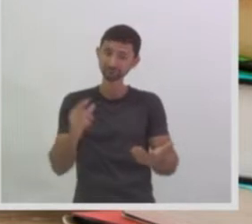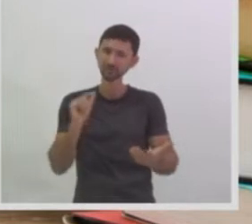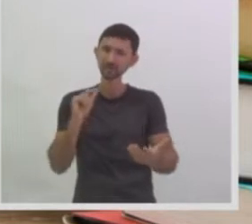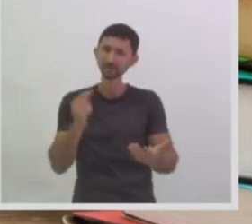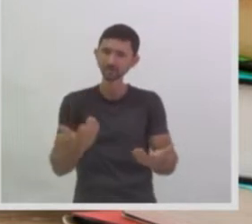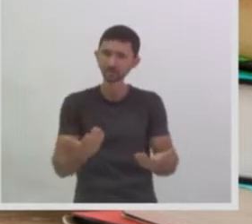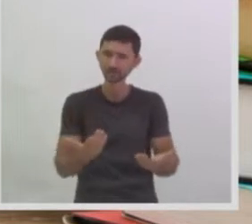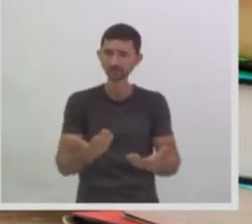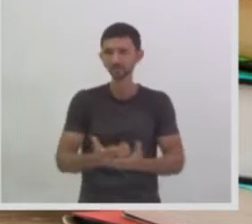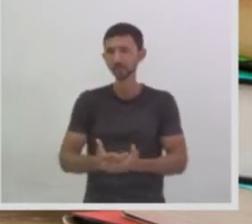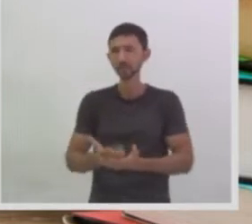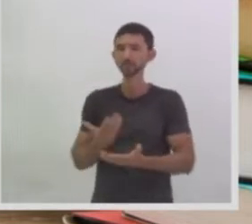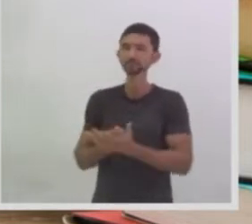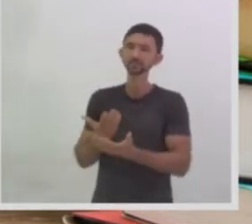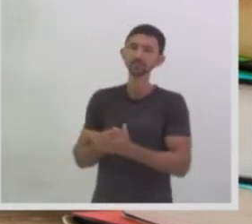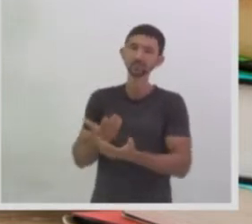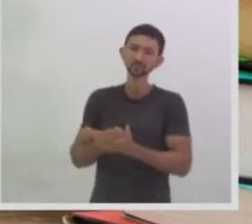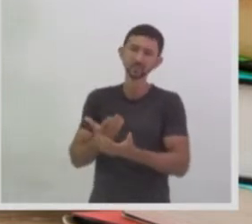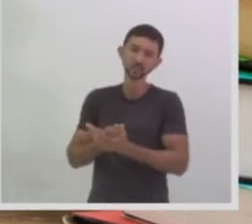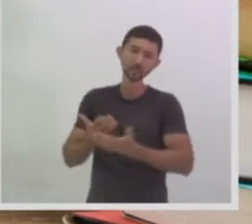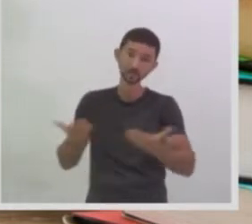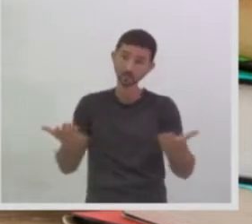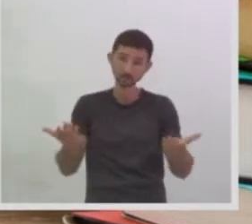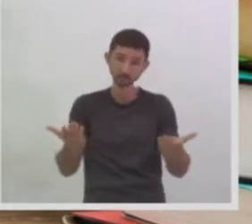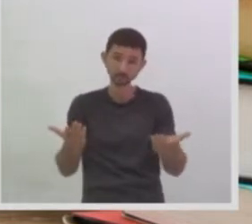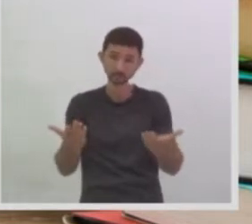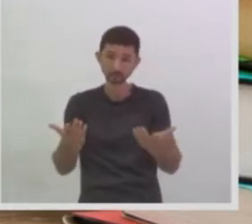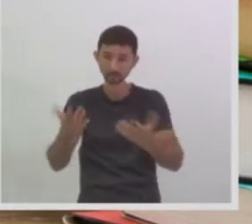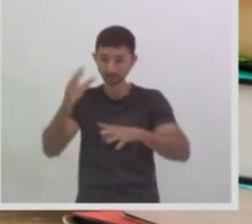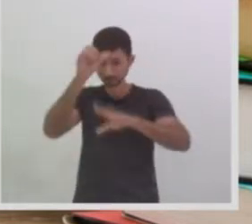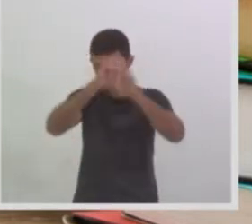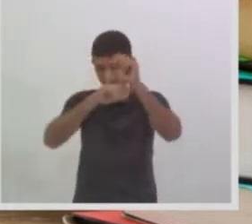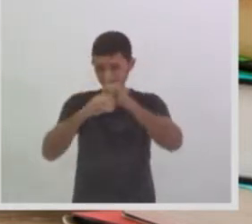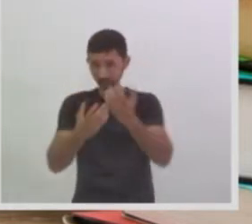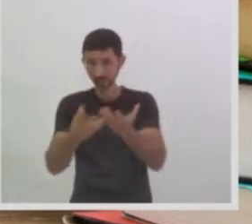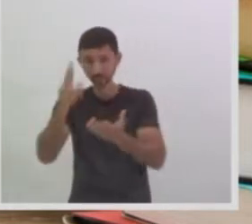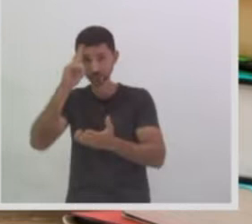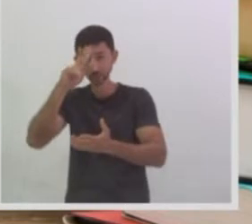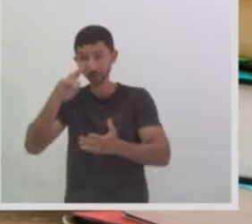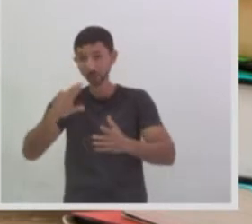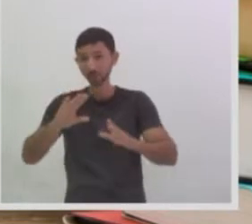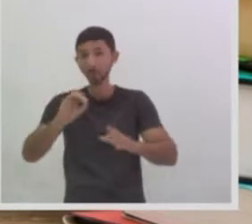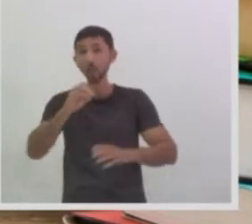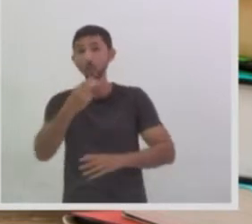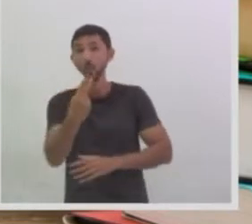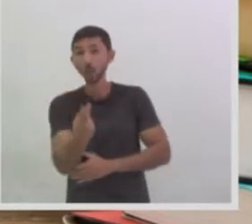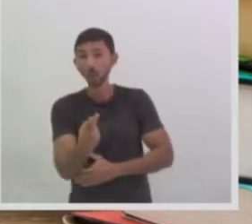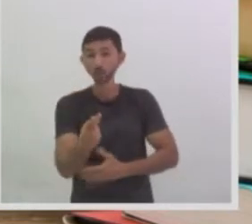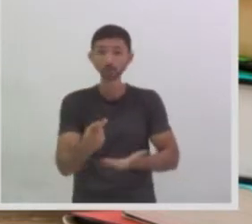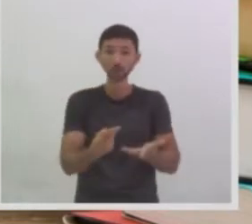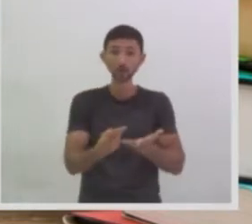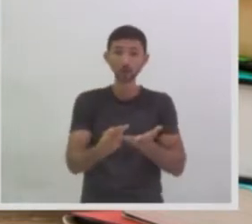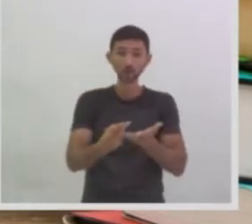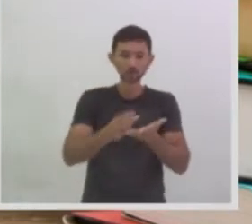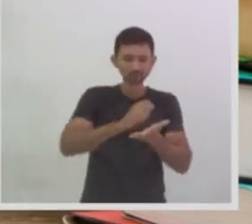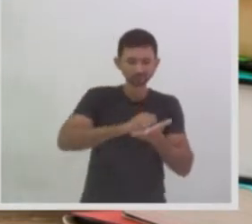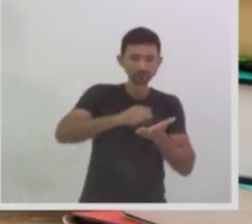só para ocupar o tempo? Será que história seria apenas e tão somente um registro do